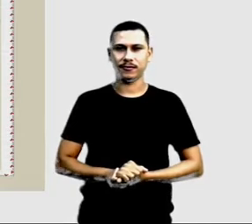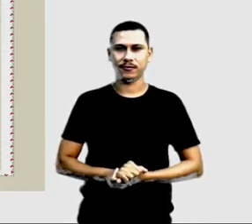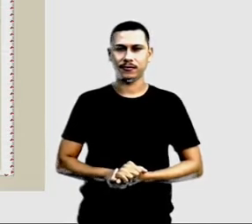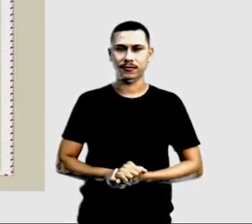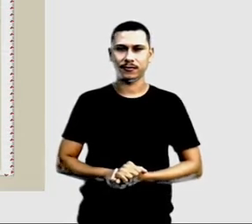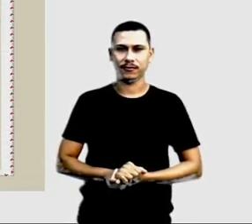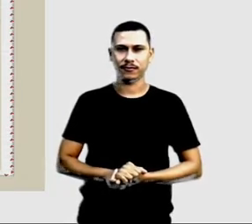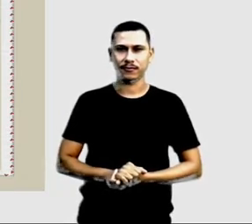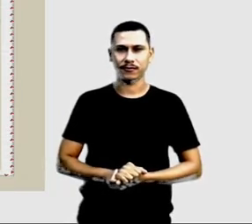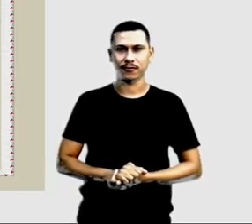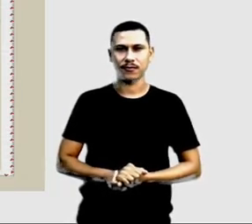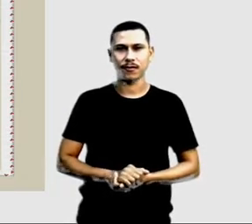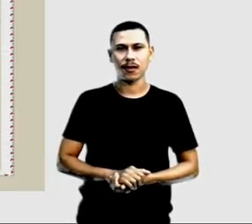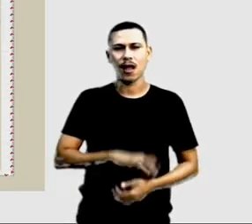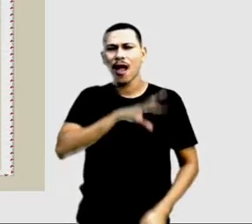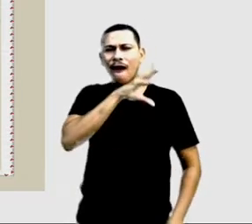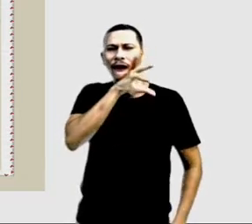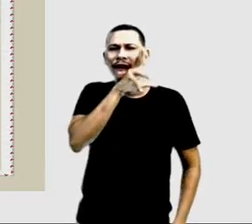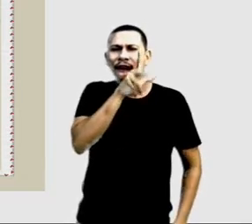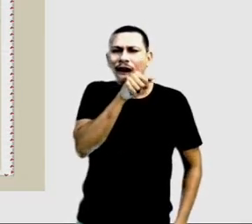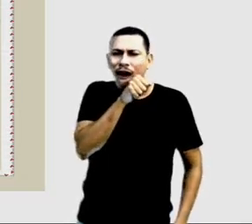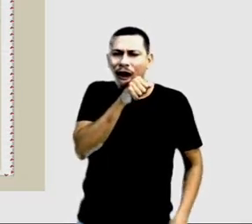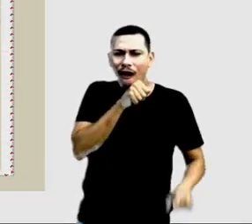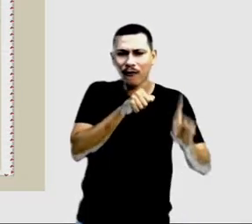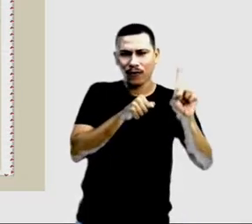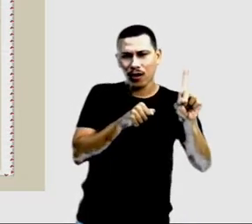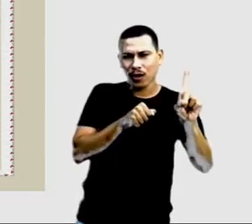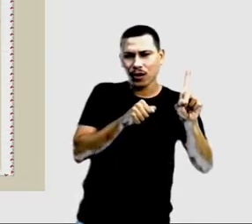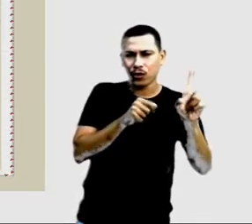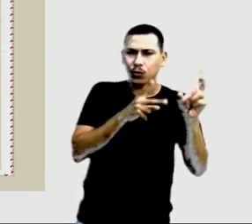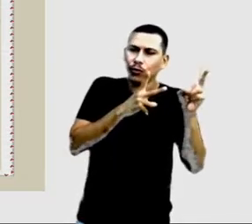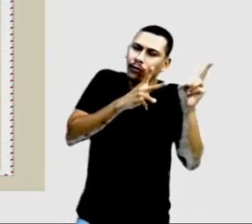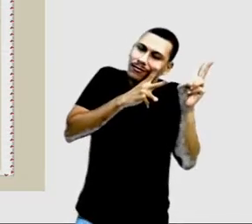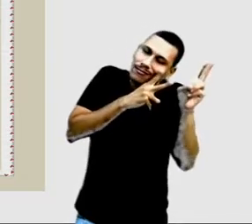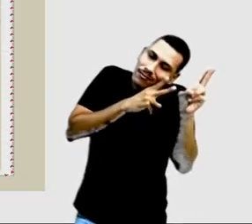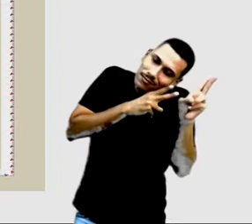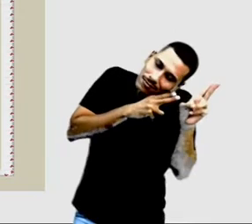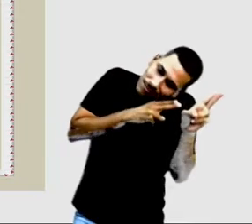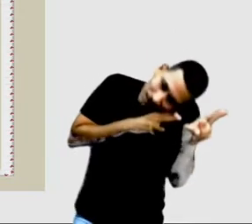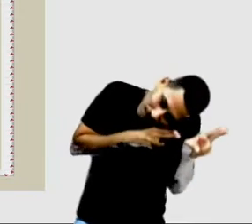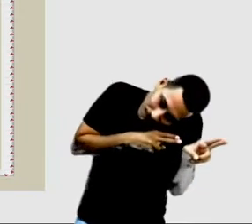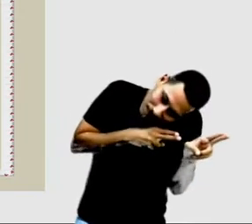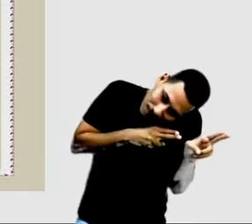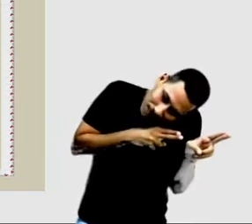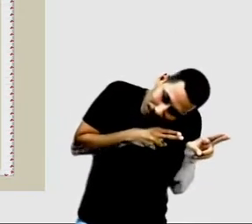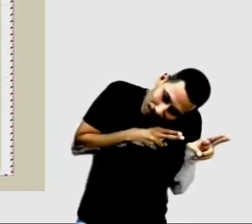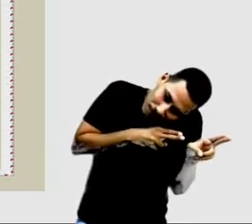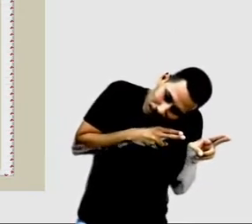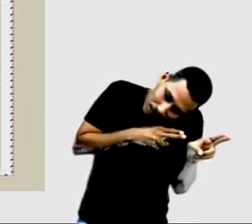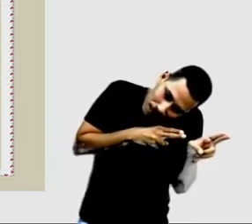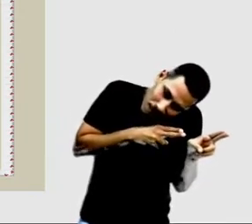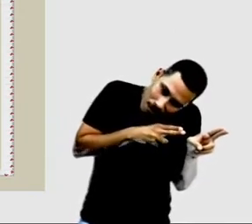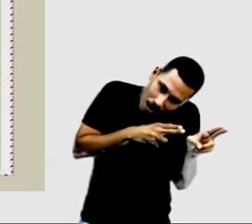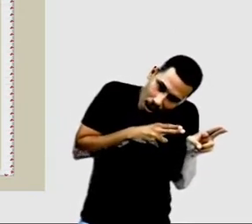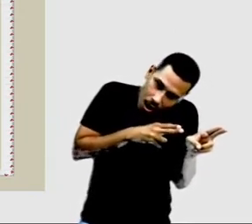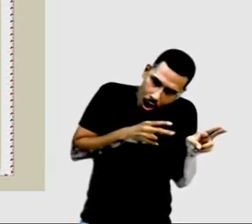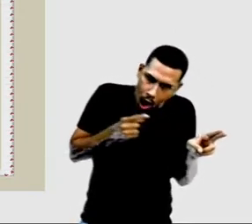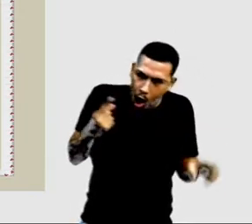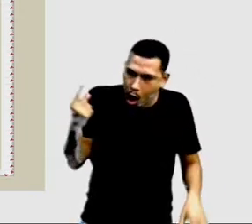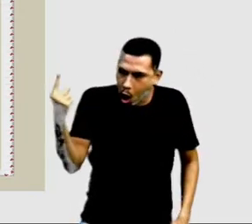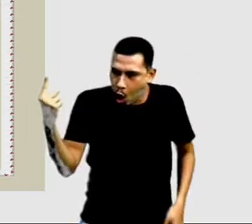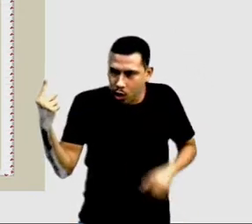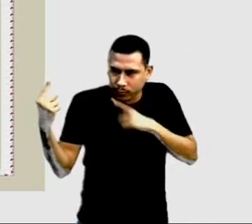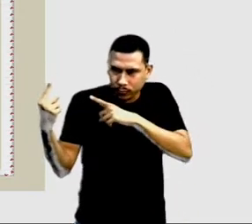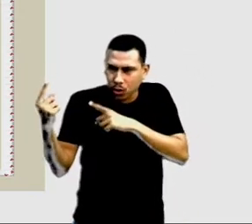Um leão dormia sossegado, quando foi despertado por um